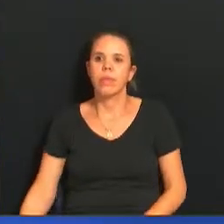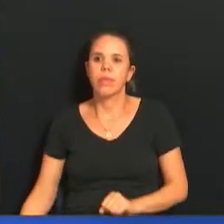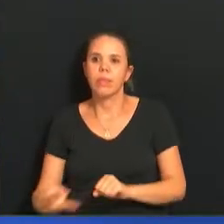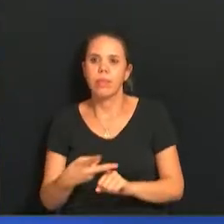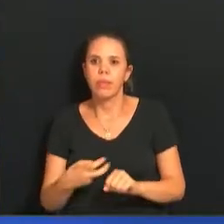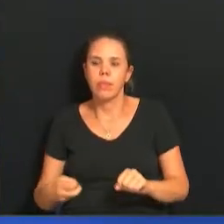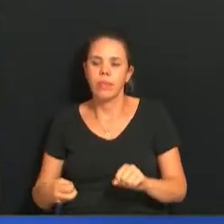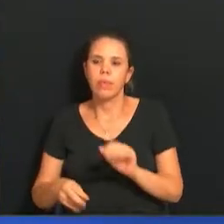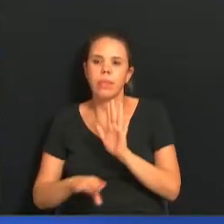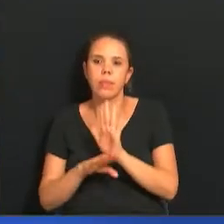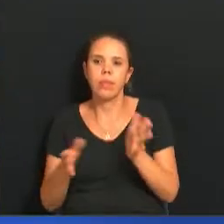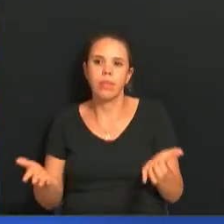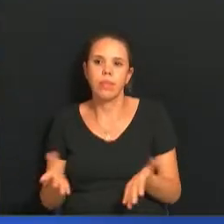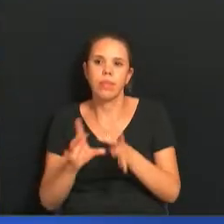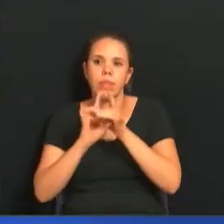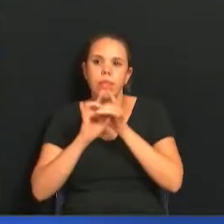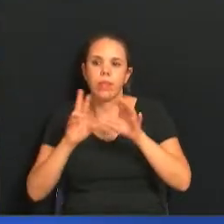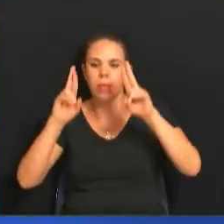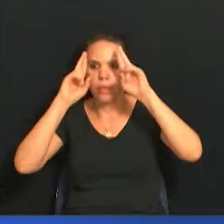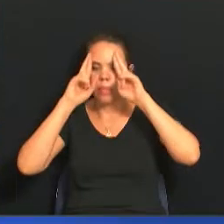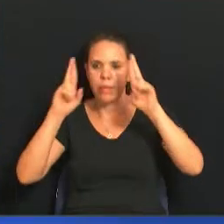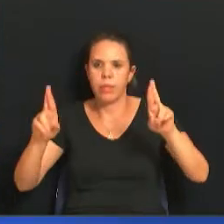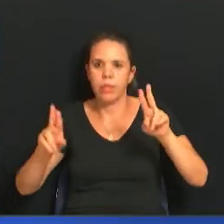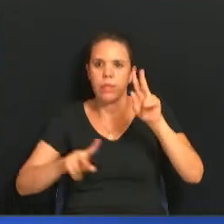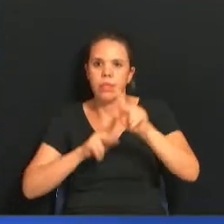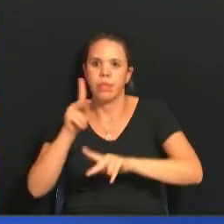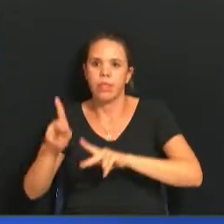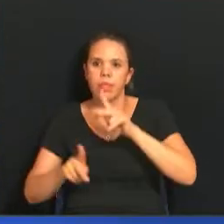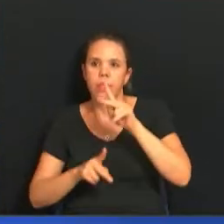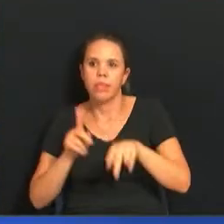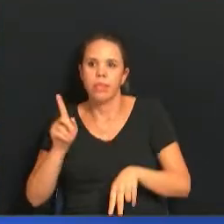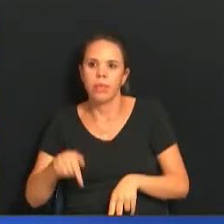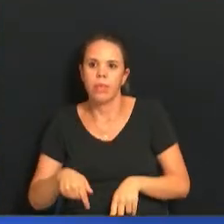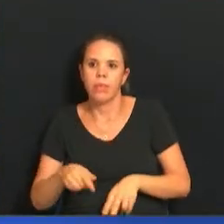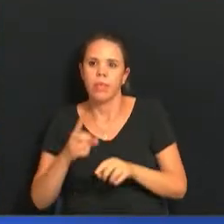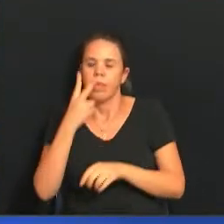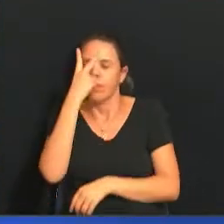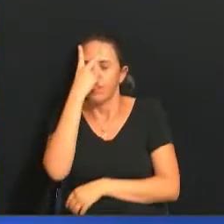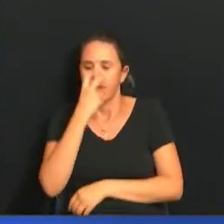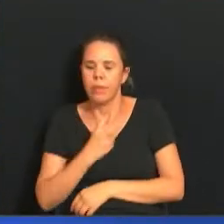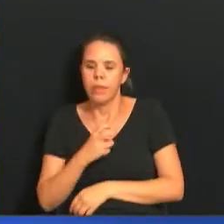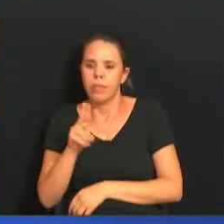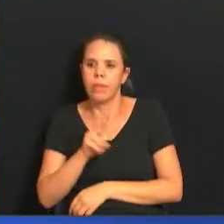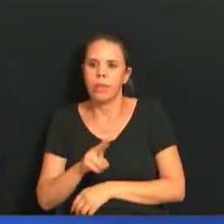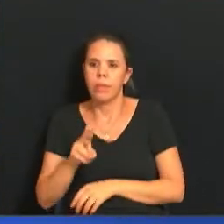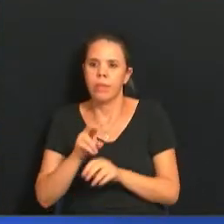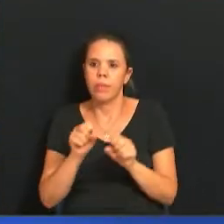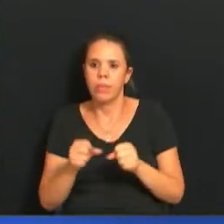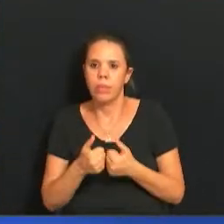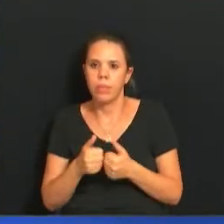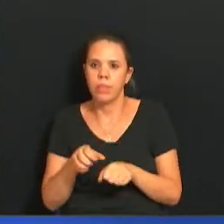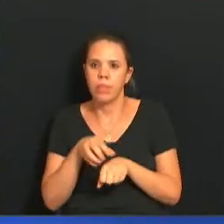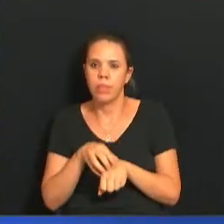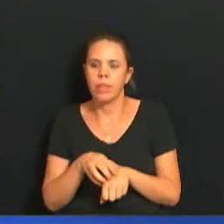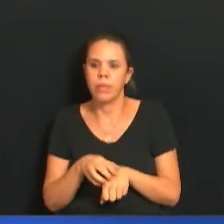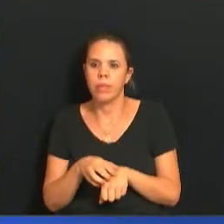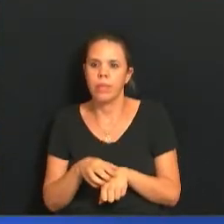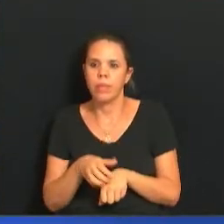trazer liberdade e dignidade para quem tem deficiência visual, usar o sistema de transporte público, se